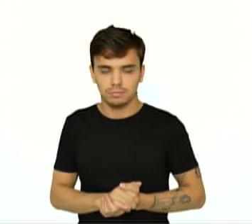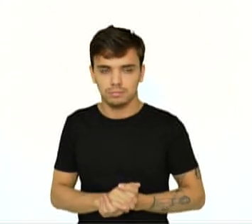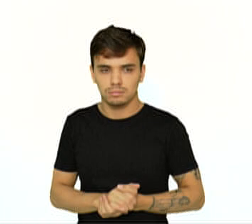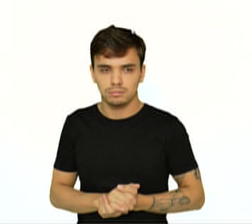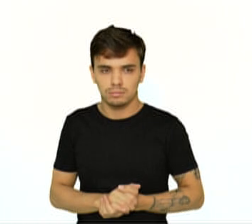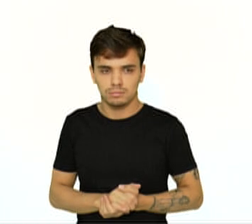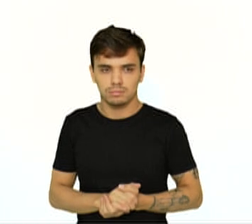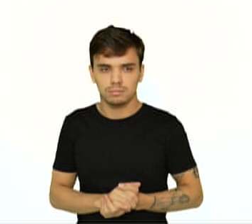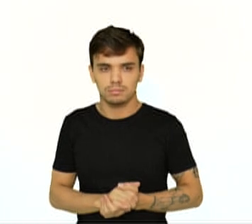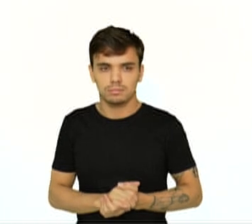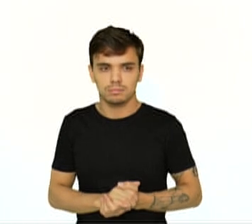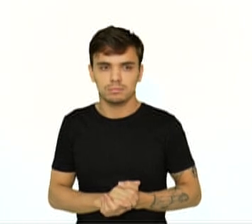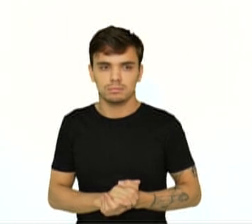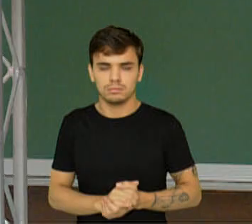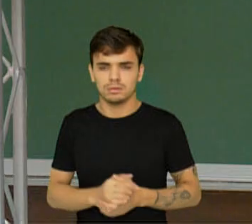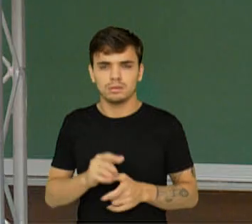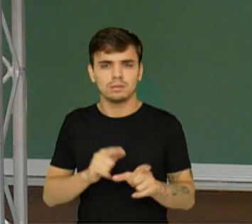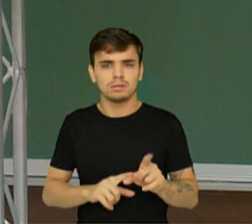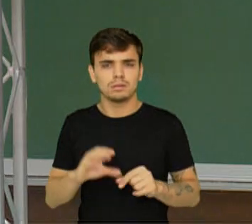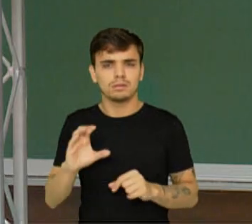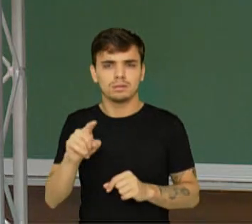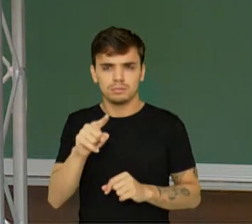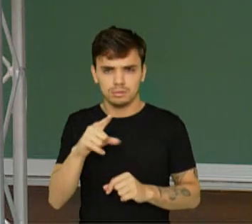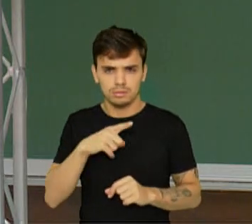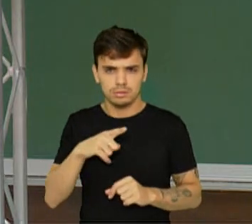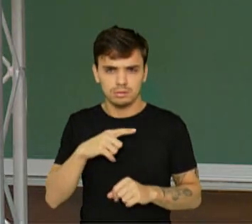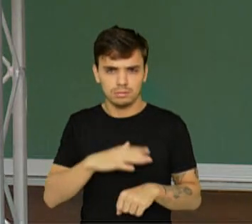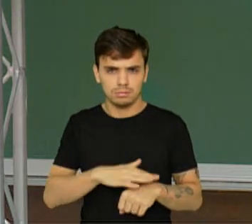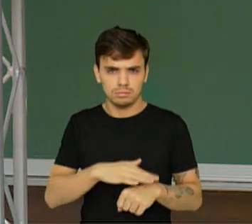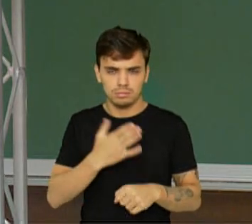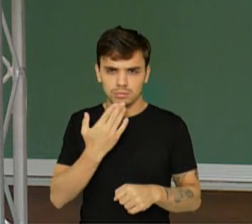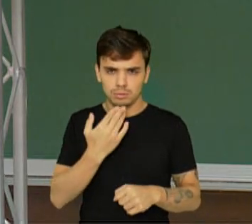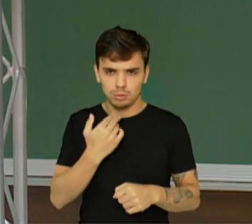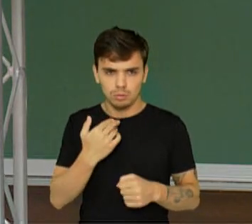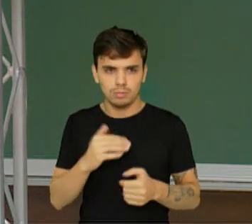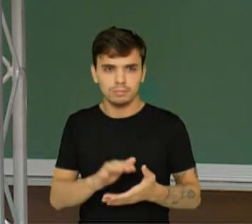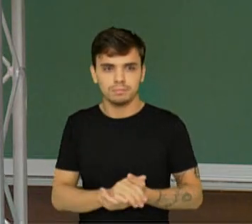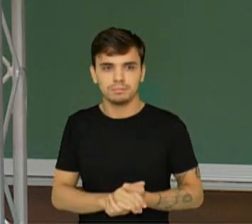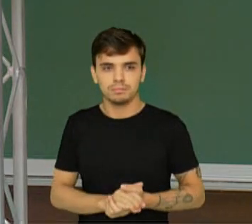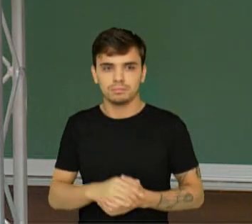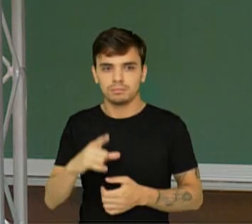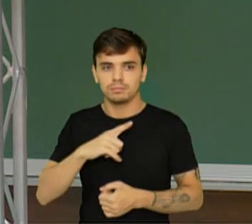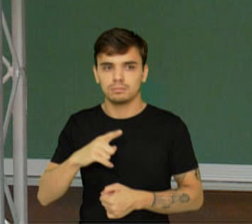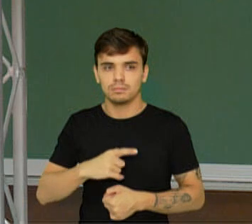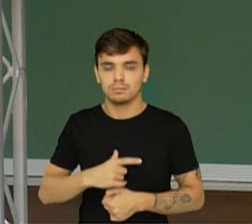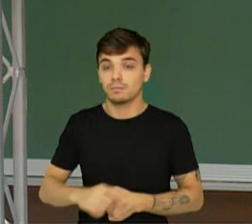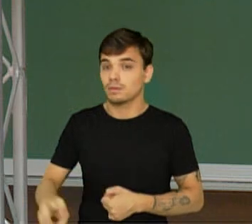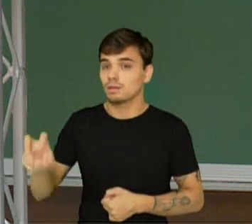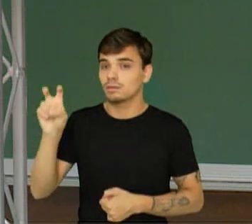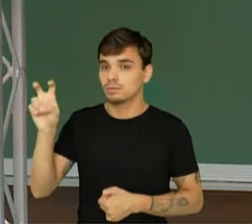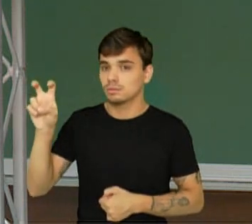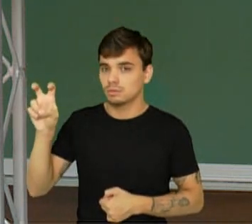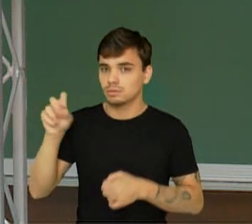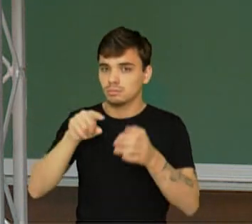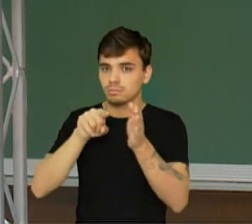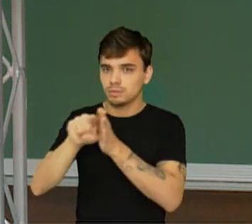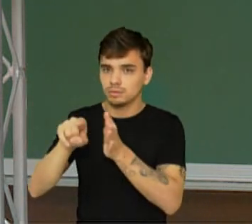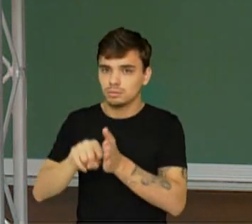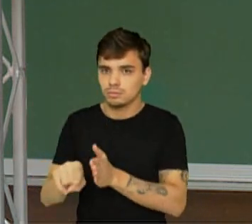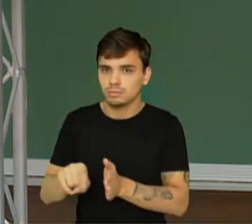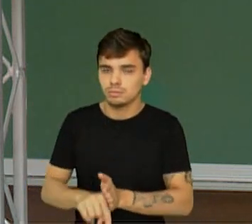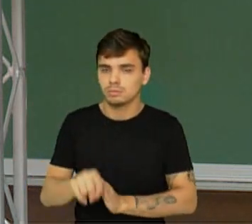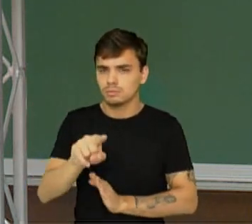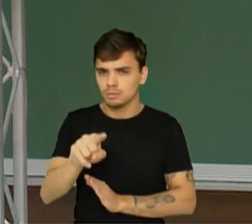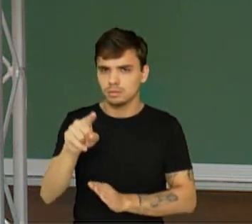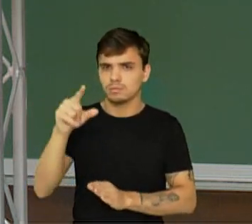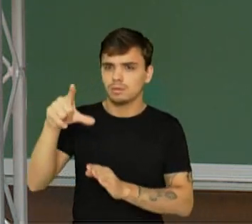tempo para comer? Você respondeu aí? Certo. Então nós tínhamos 5 perguntas, 5 questões e